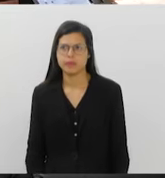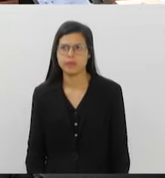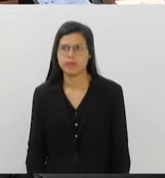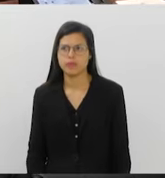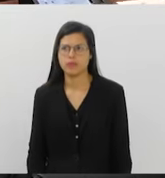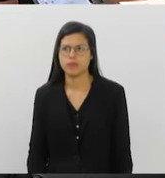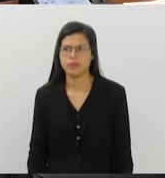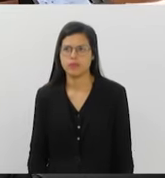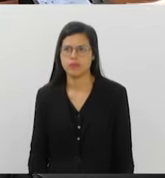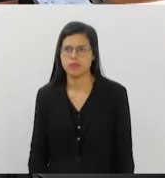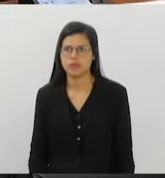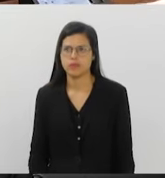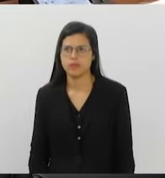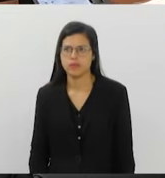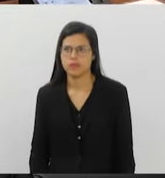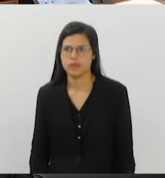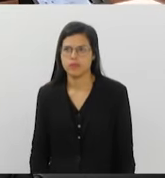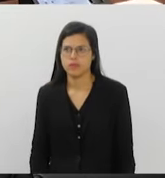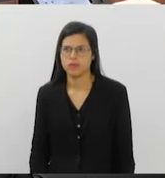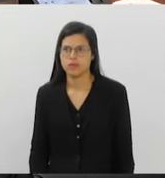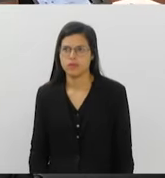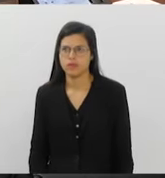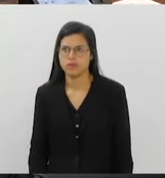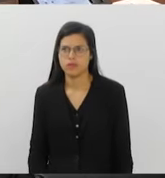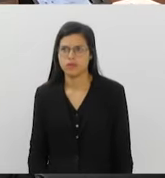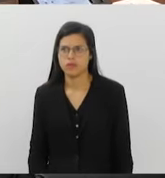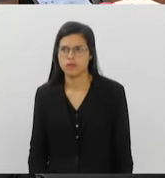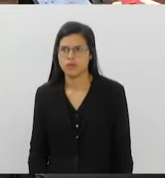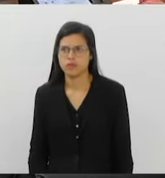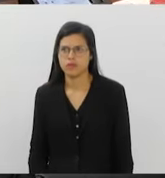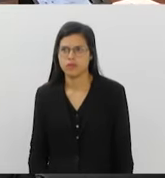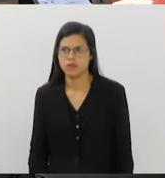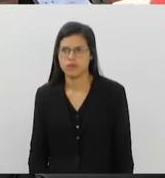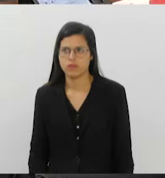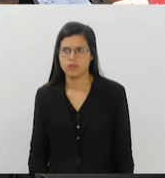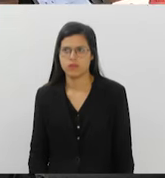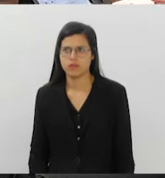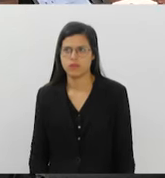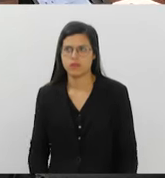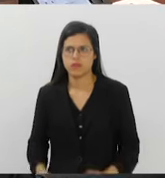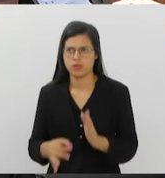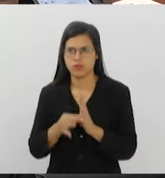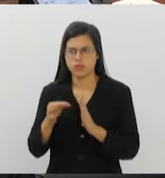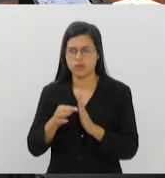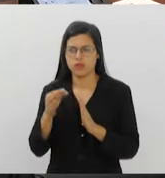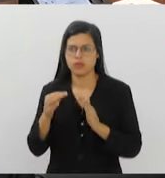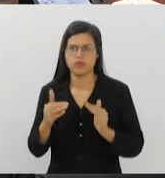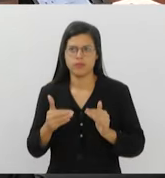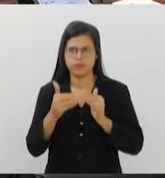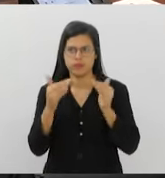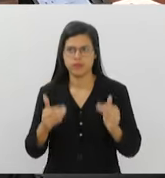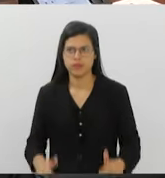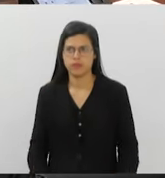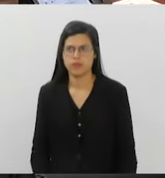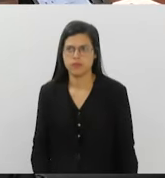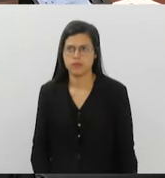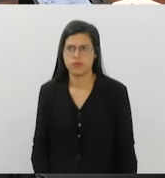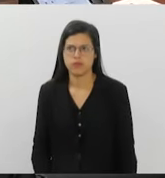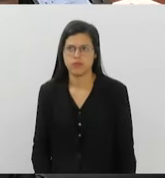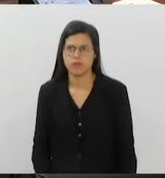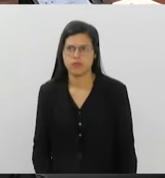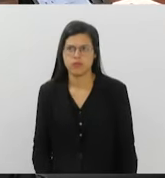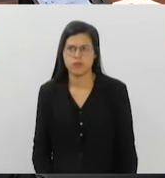Vai. Está lá em cima. Aperta aí, tem alguma coisa fechada. Parecer favorável, senhor presidente. Obrigado. Com os pareceres